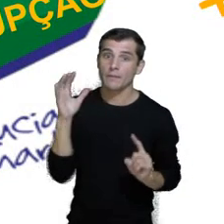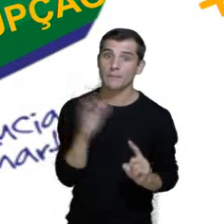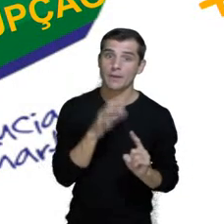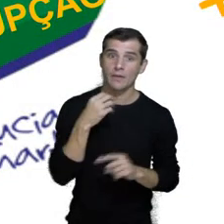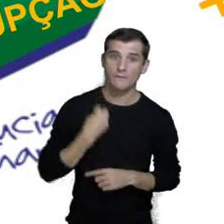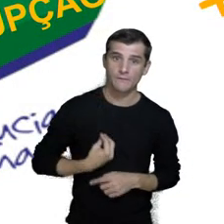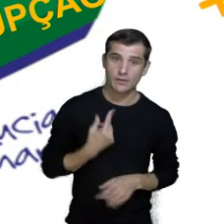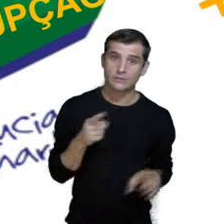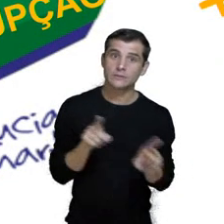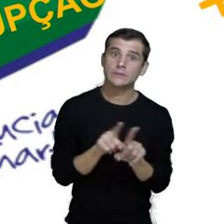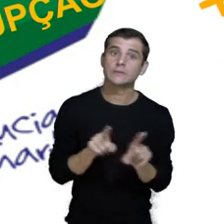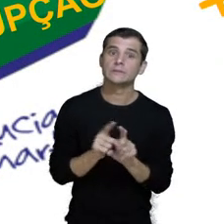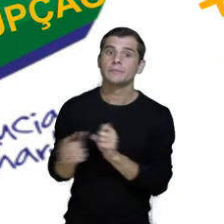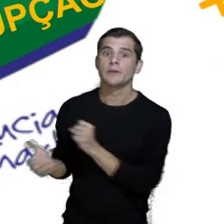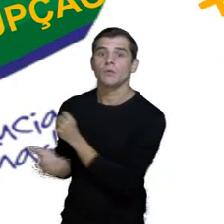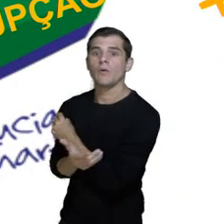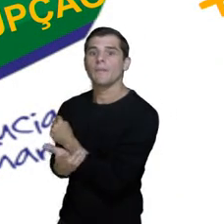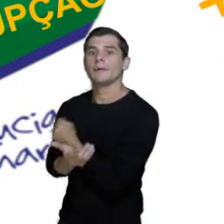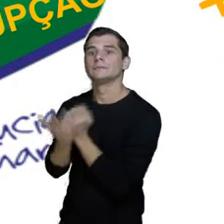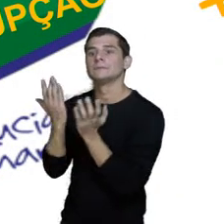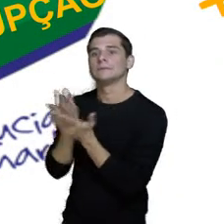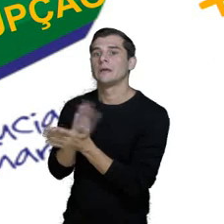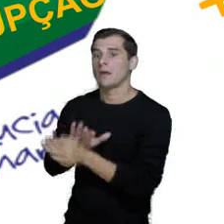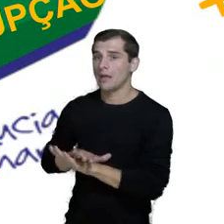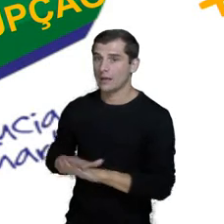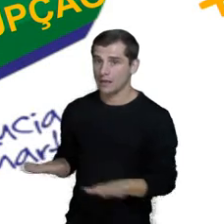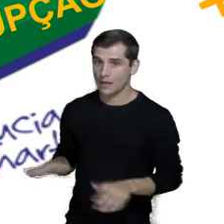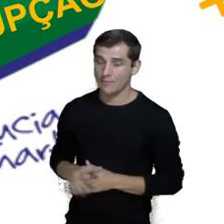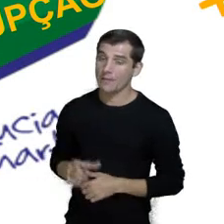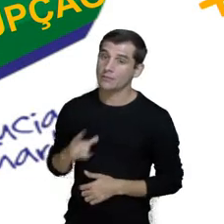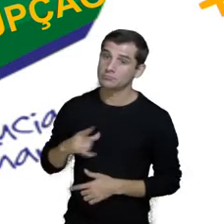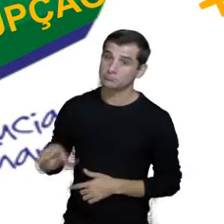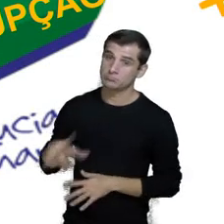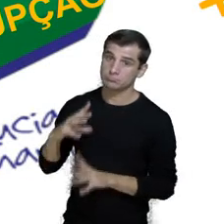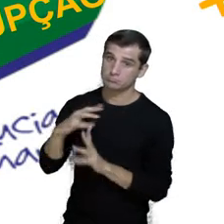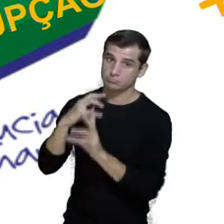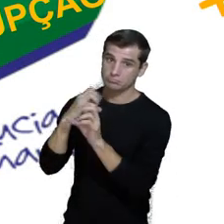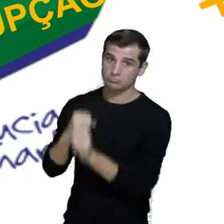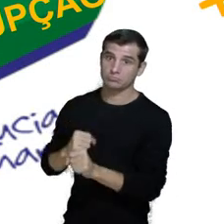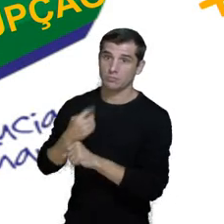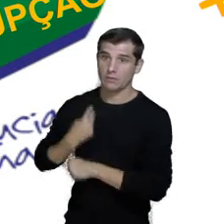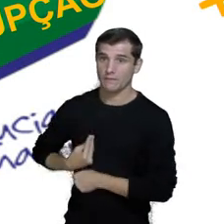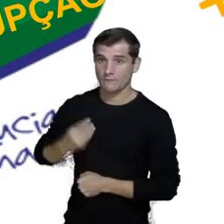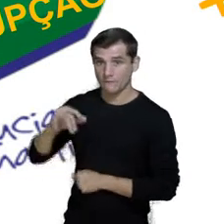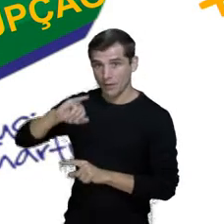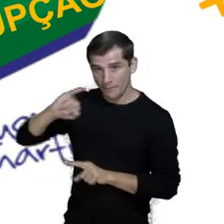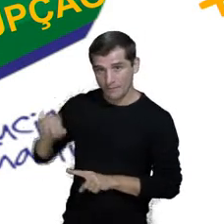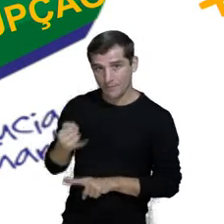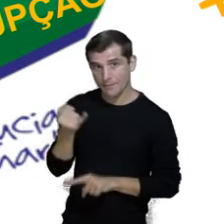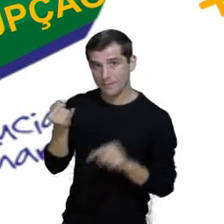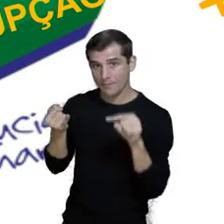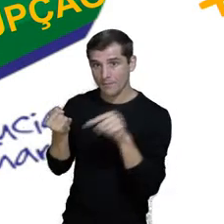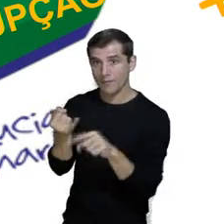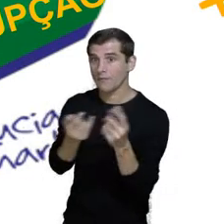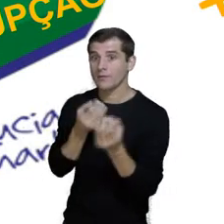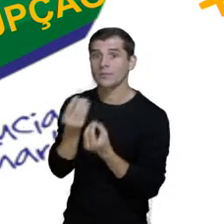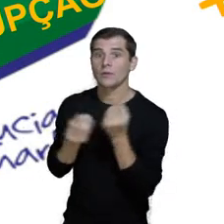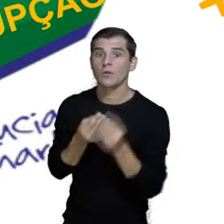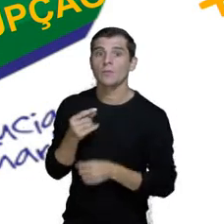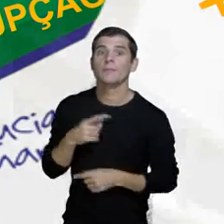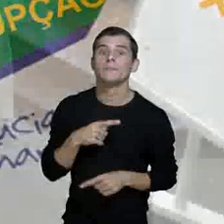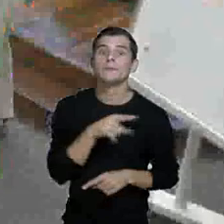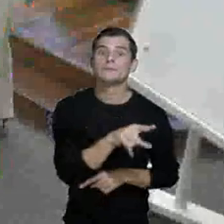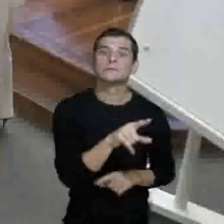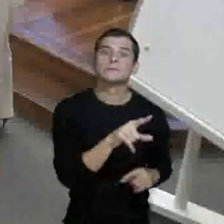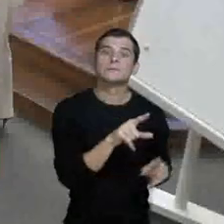corrupção E aí nós temos as somas né aproveitando a a a grf a